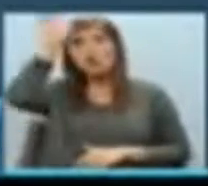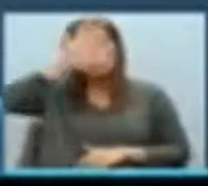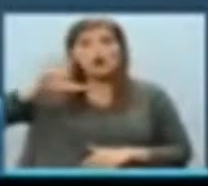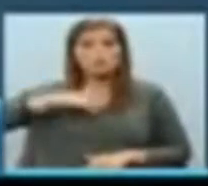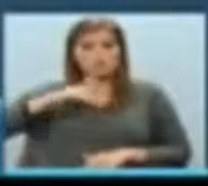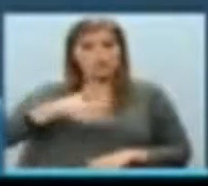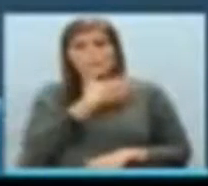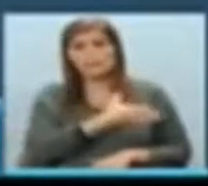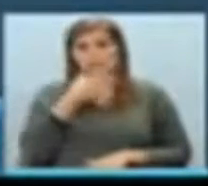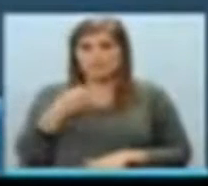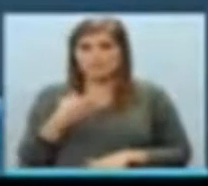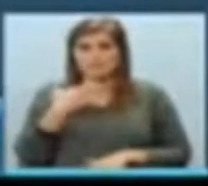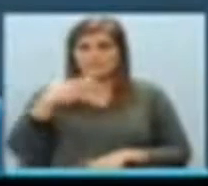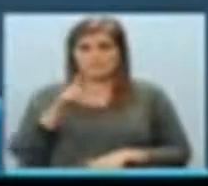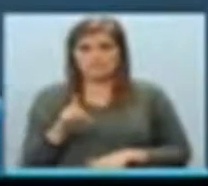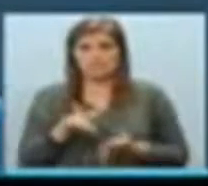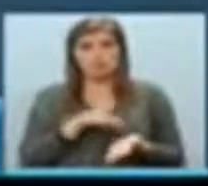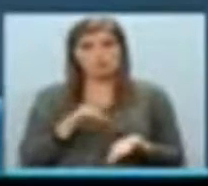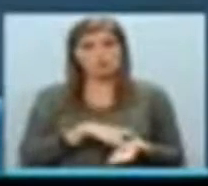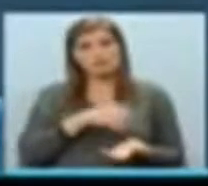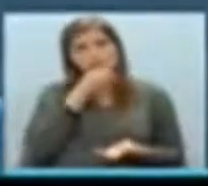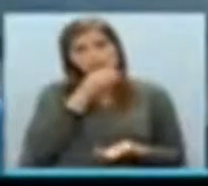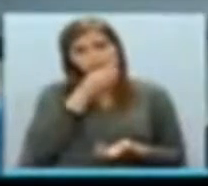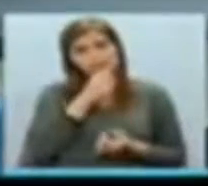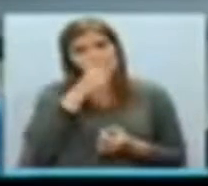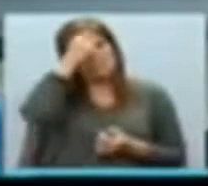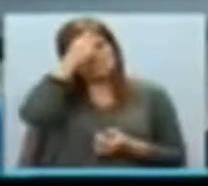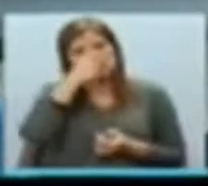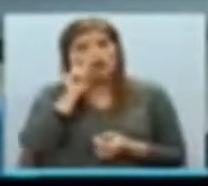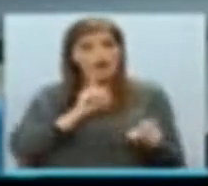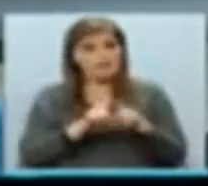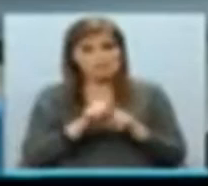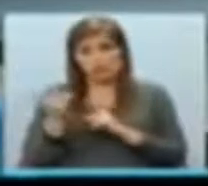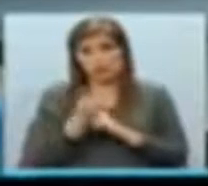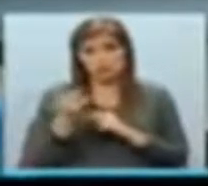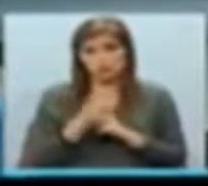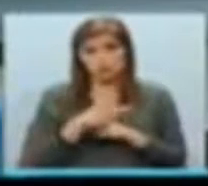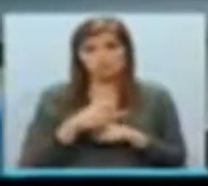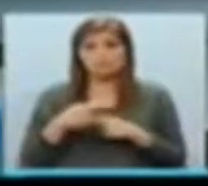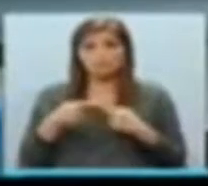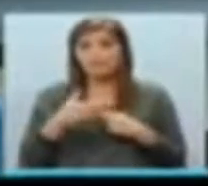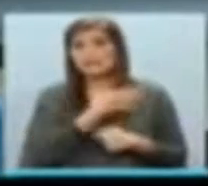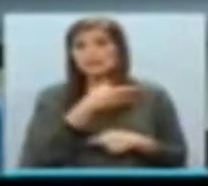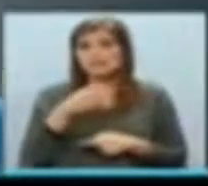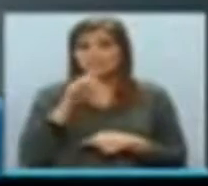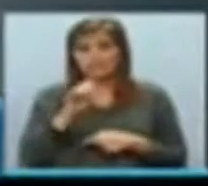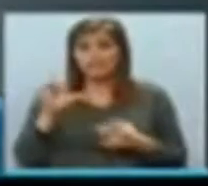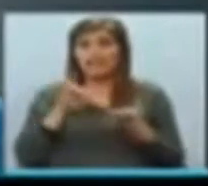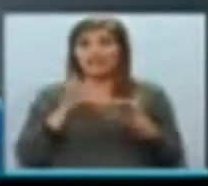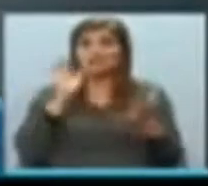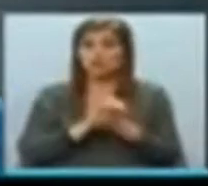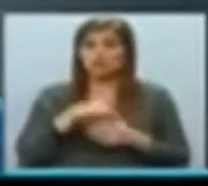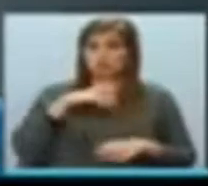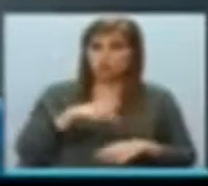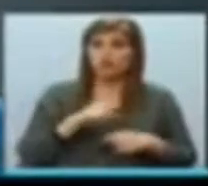1916 o livro vem contando a saga dessas irmãs elas na década de 30 uma delas se casa com o português e outra se casa com